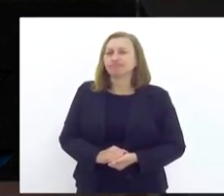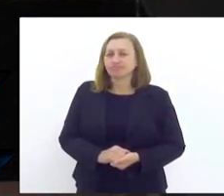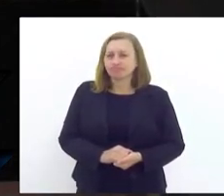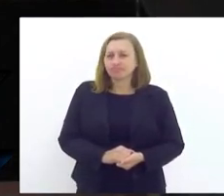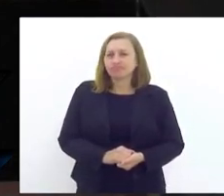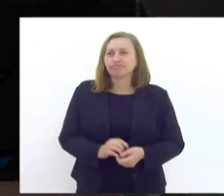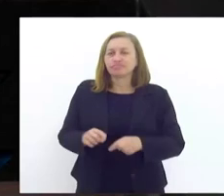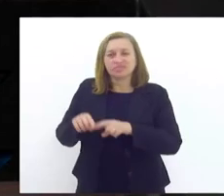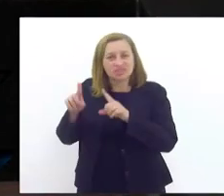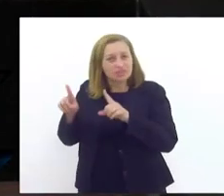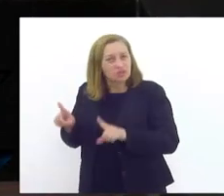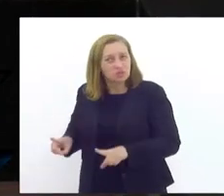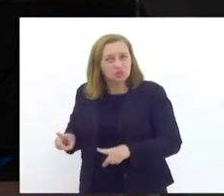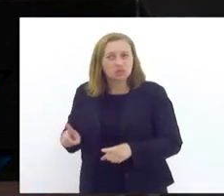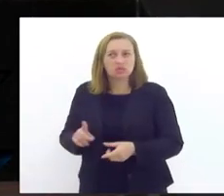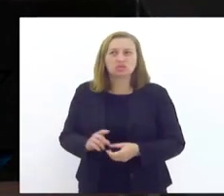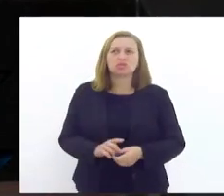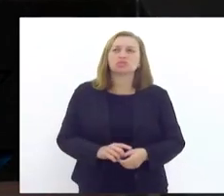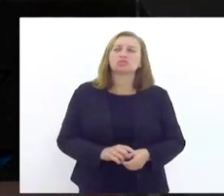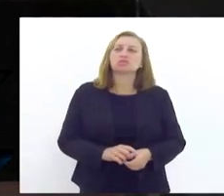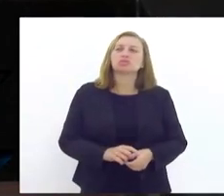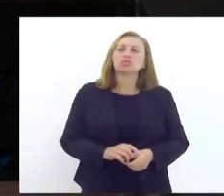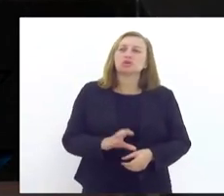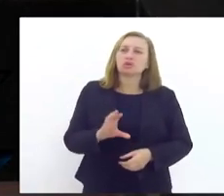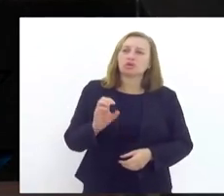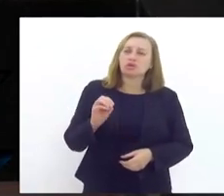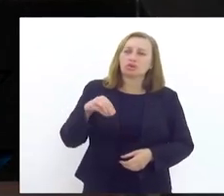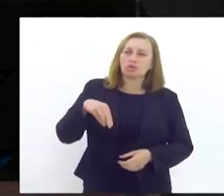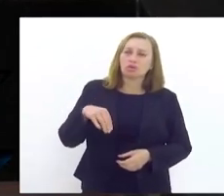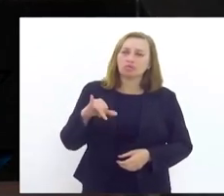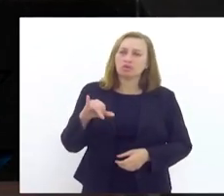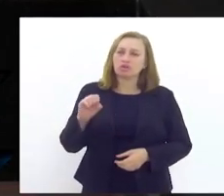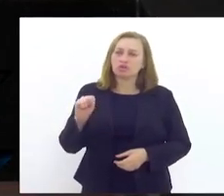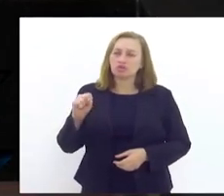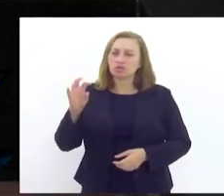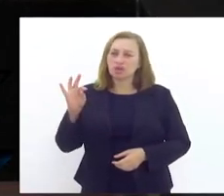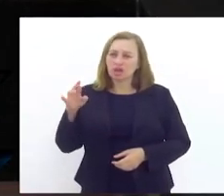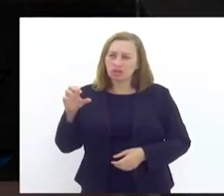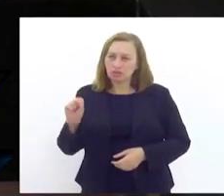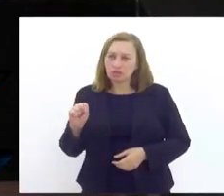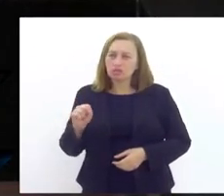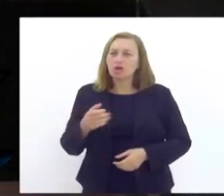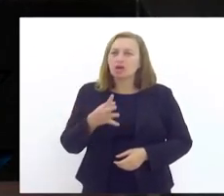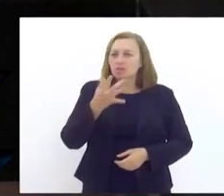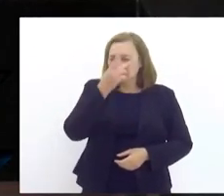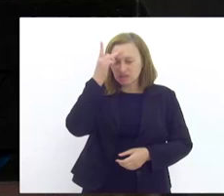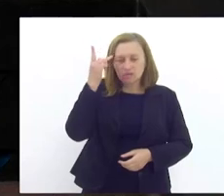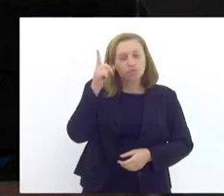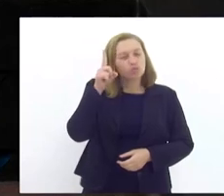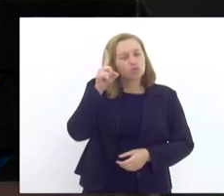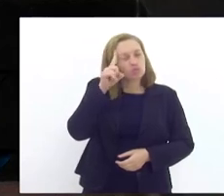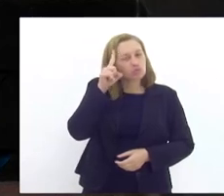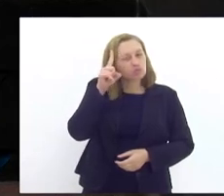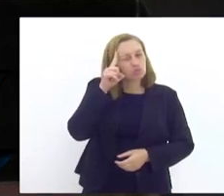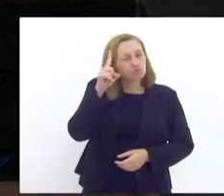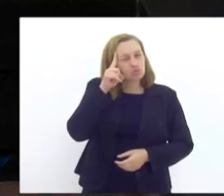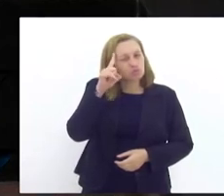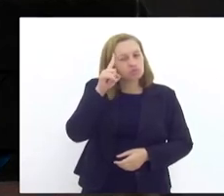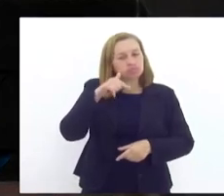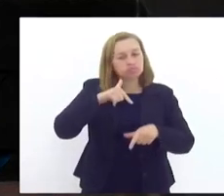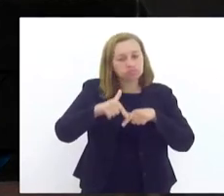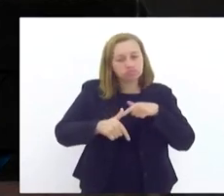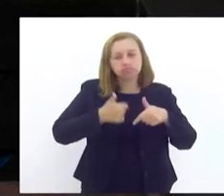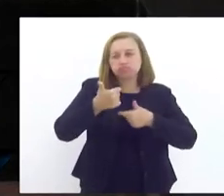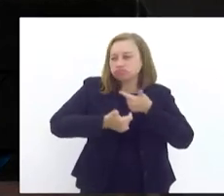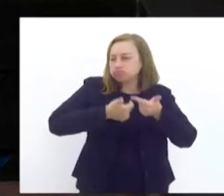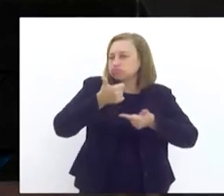servidores esses comissionados pessoas que estão ali no dia a dia trabalhando